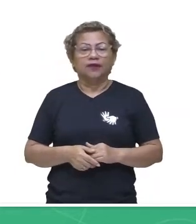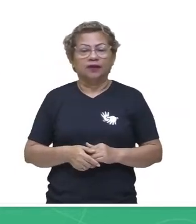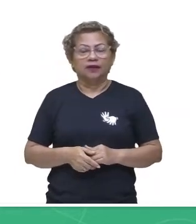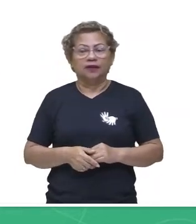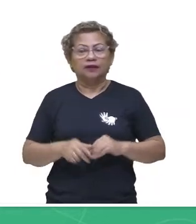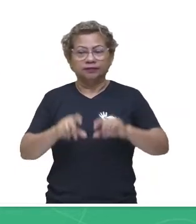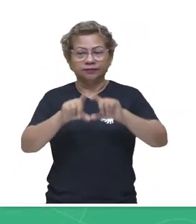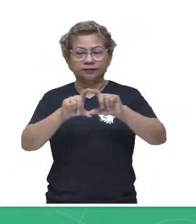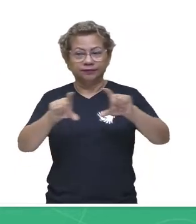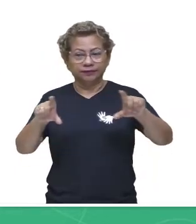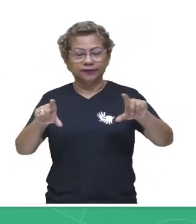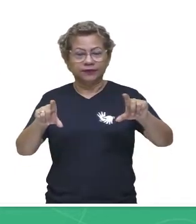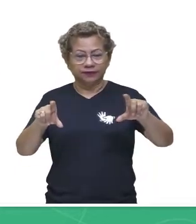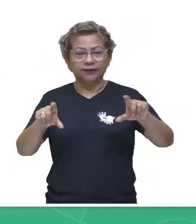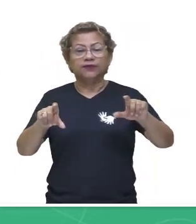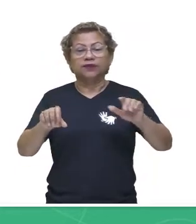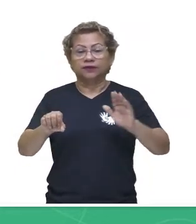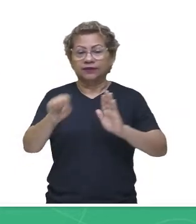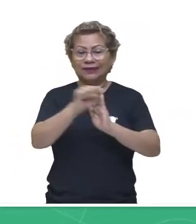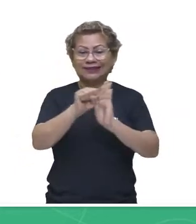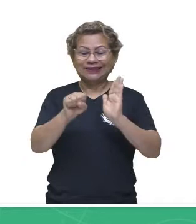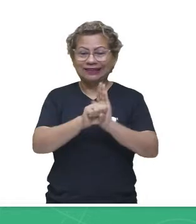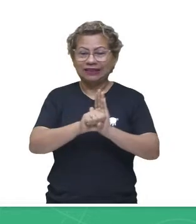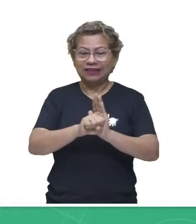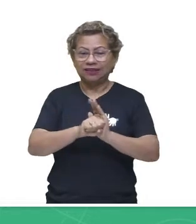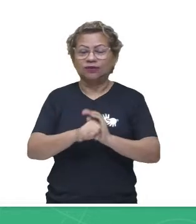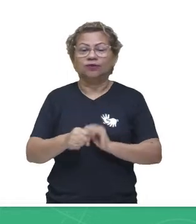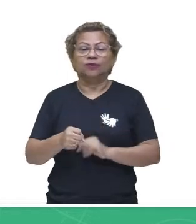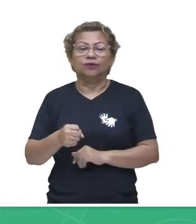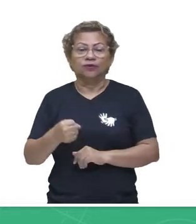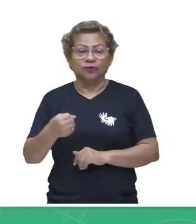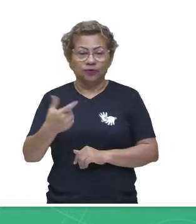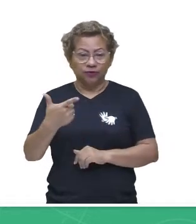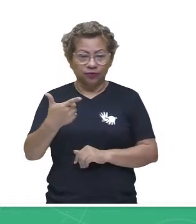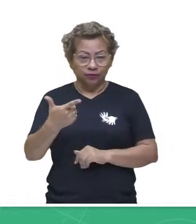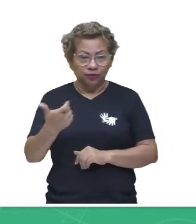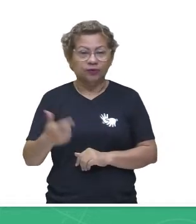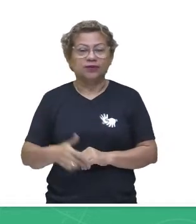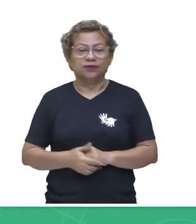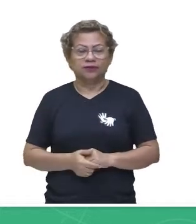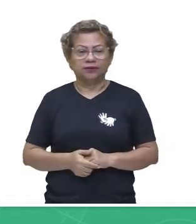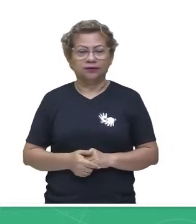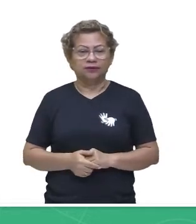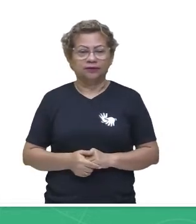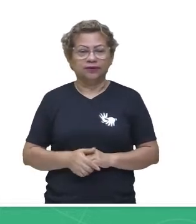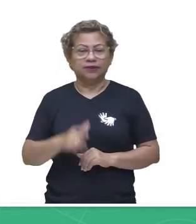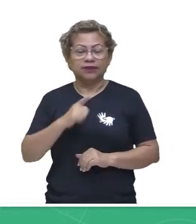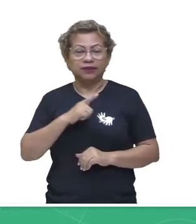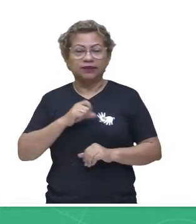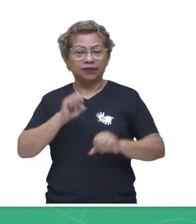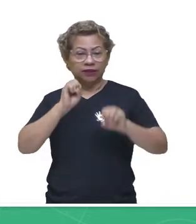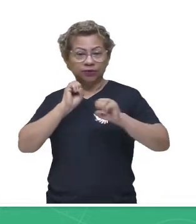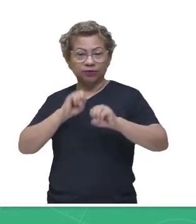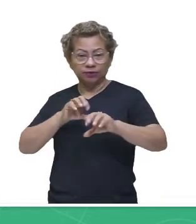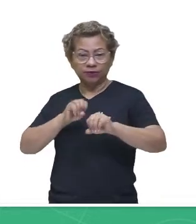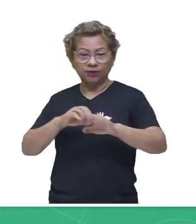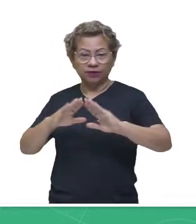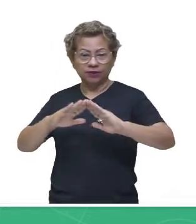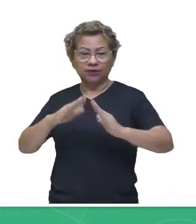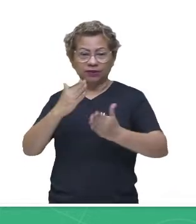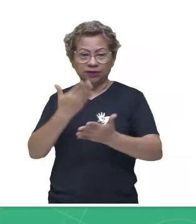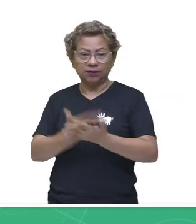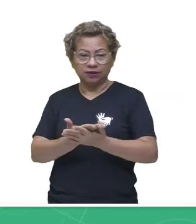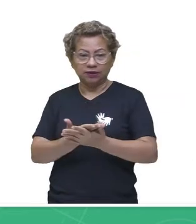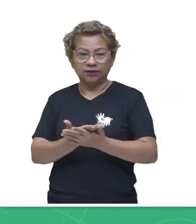sido ensinada nas escolas, também é denominada escolástica. Essa daí é verdadeira, tá?